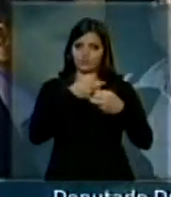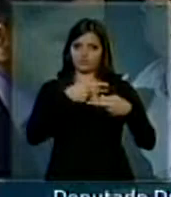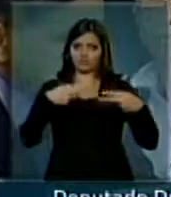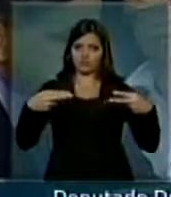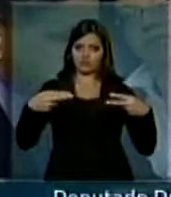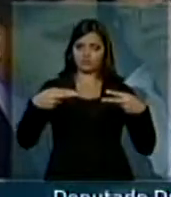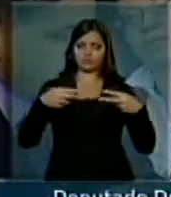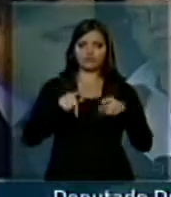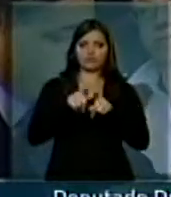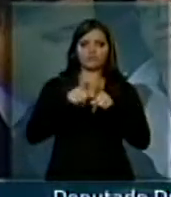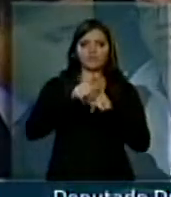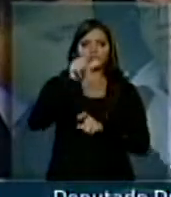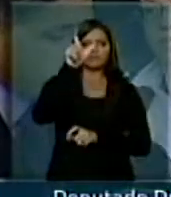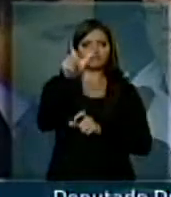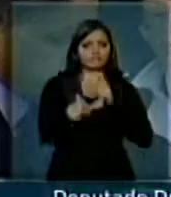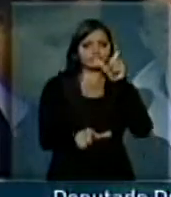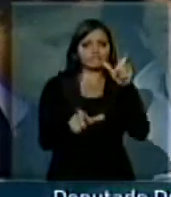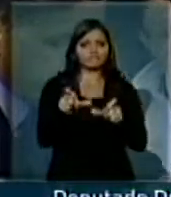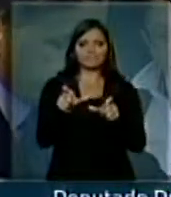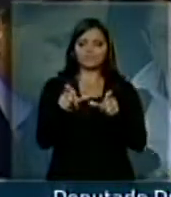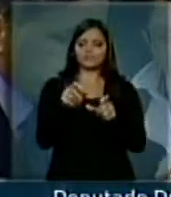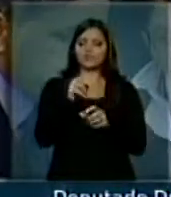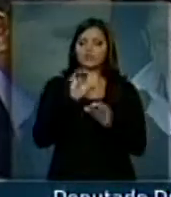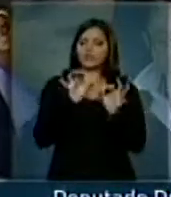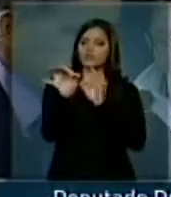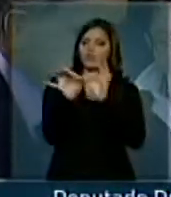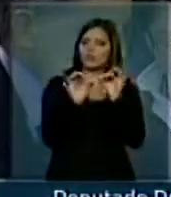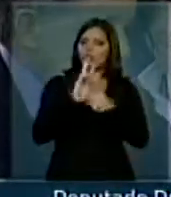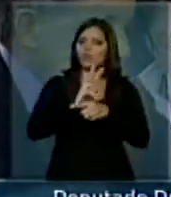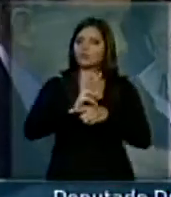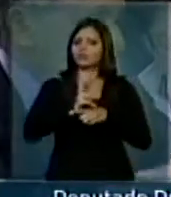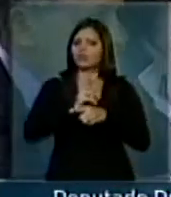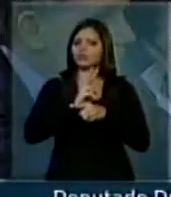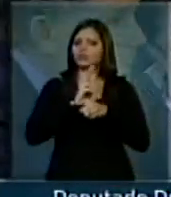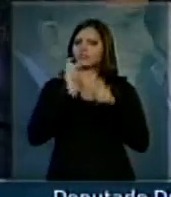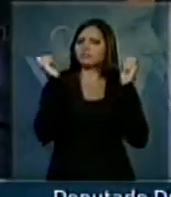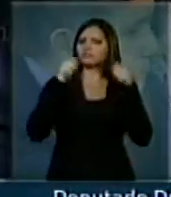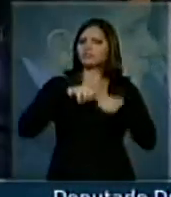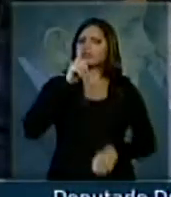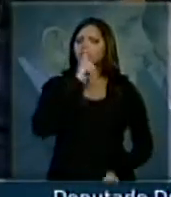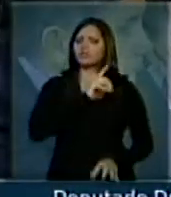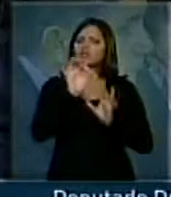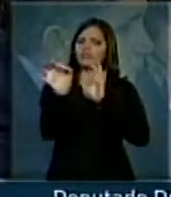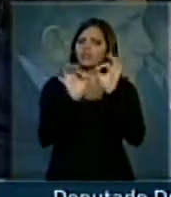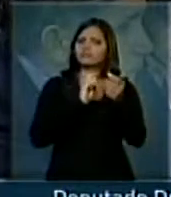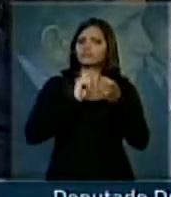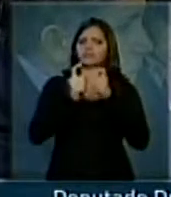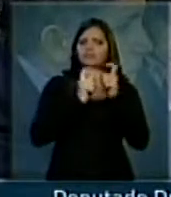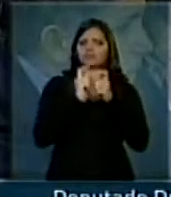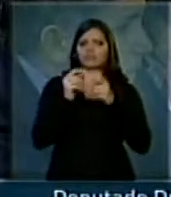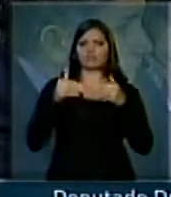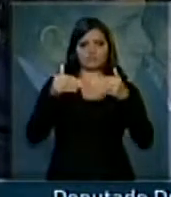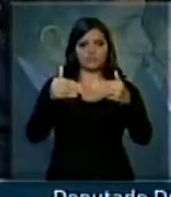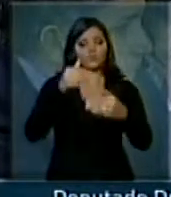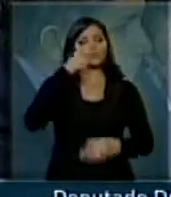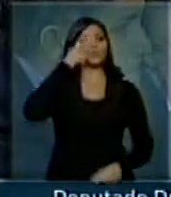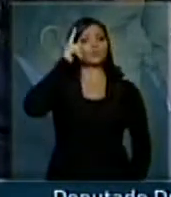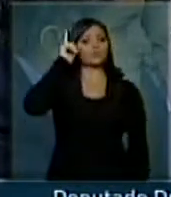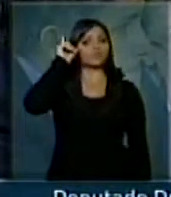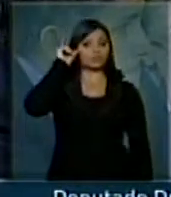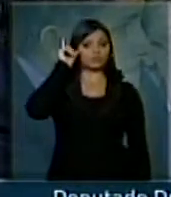e que os atuais meios de controle são suficientes. Vossa Excelência afirmou isso